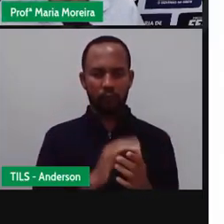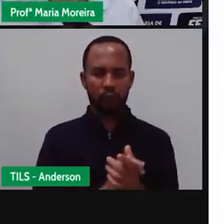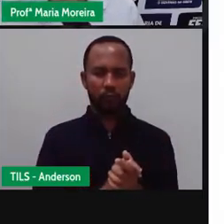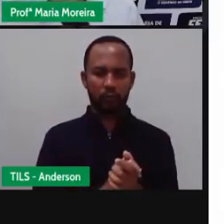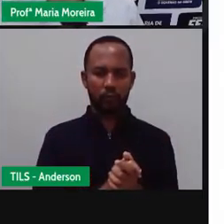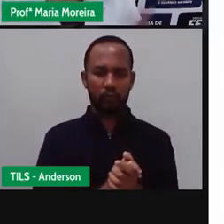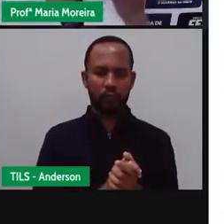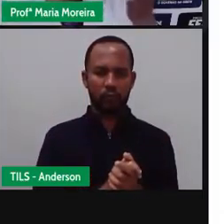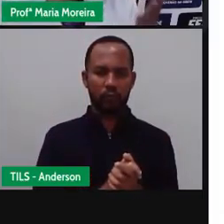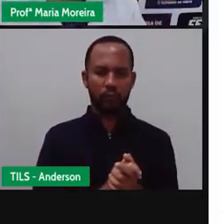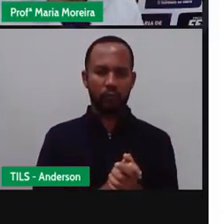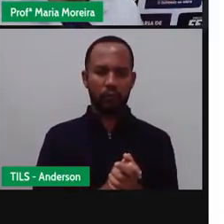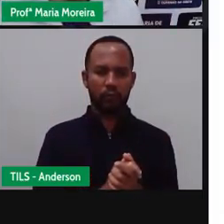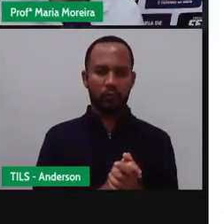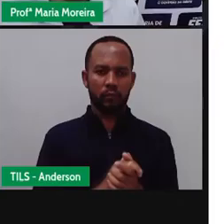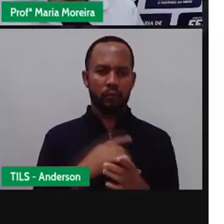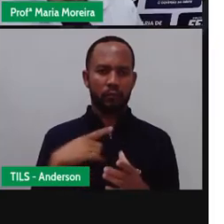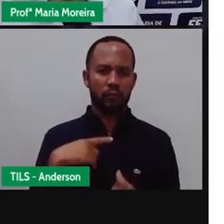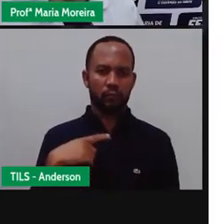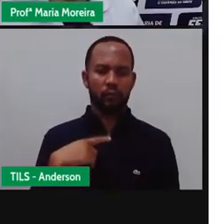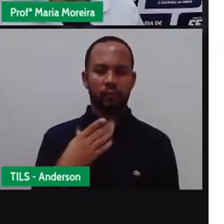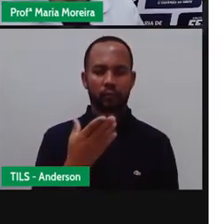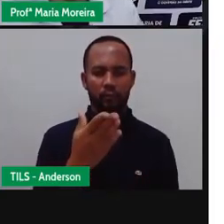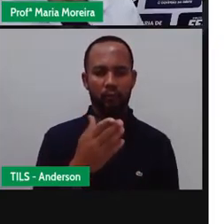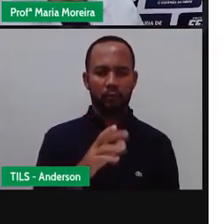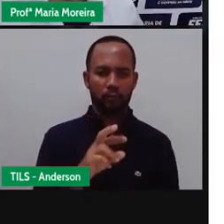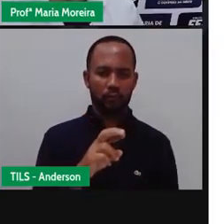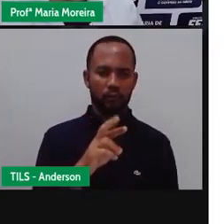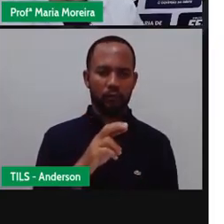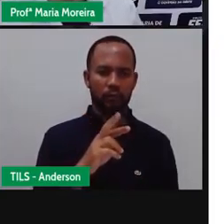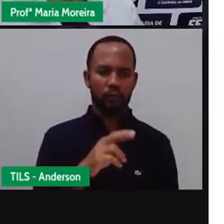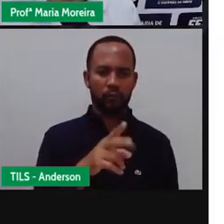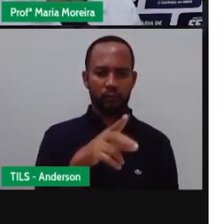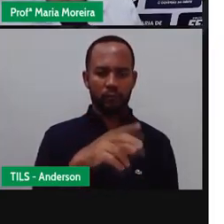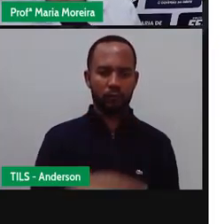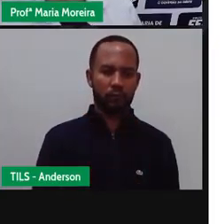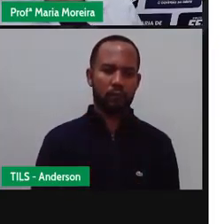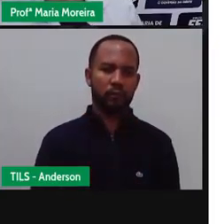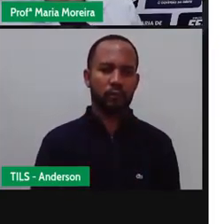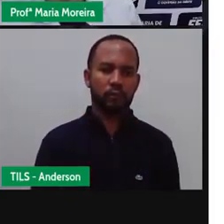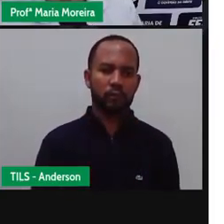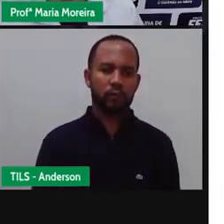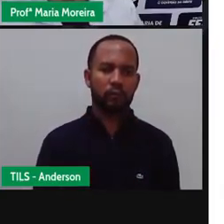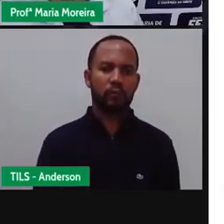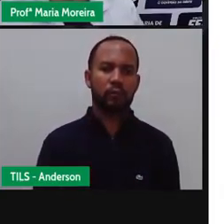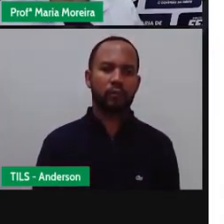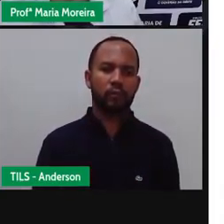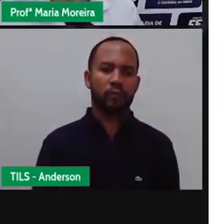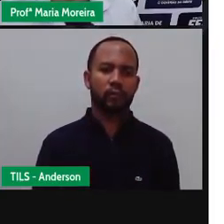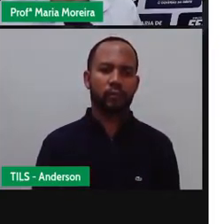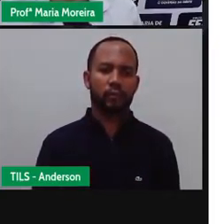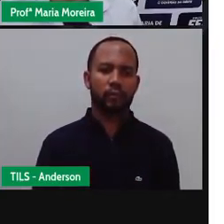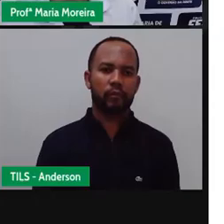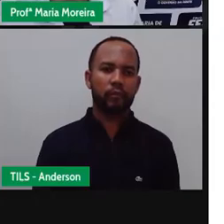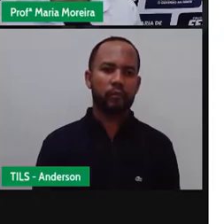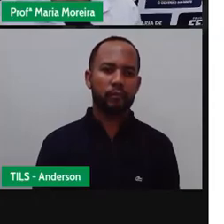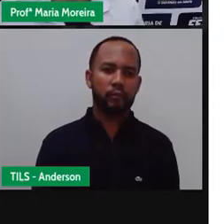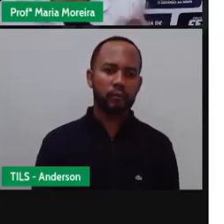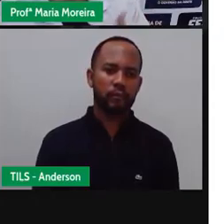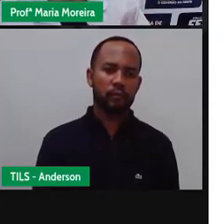tá? Temos aqui a formiga, né? Suas 6 patinhas, suas 2 antenas,